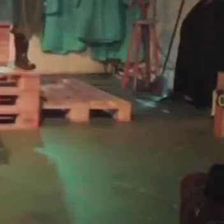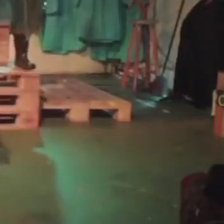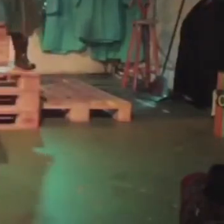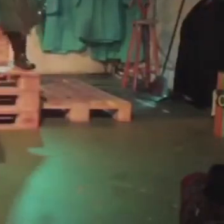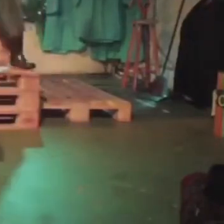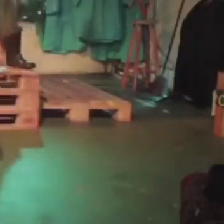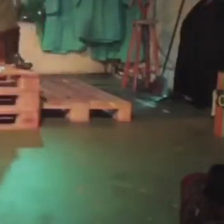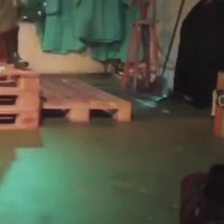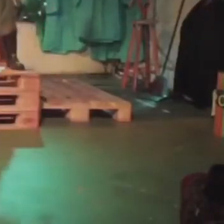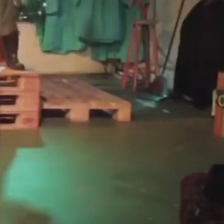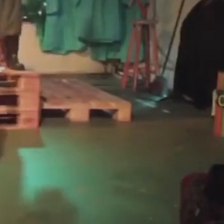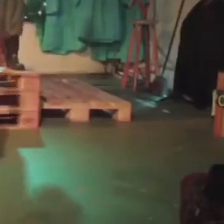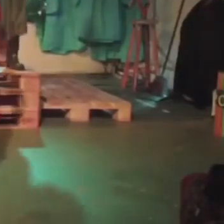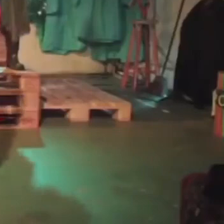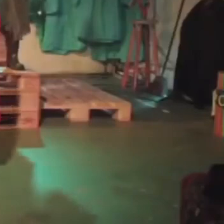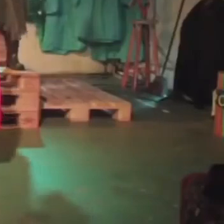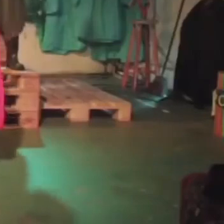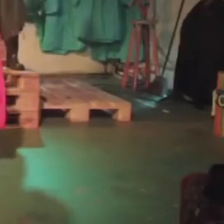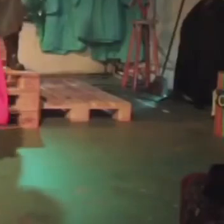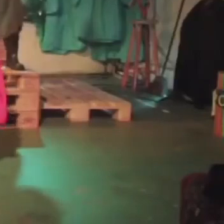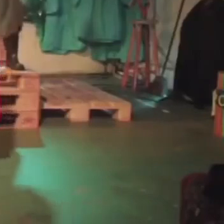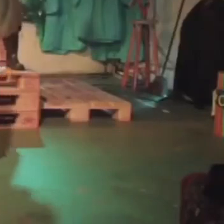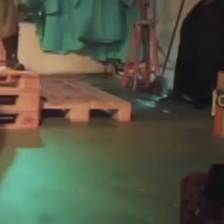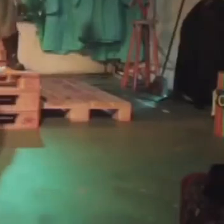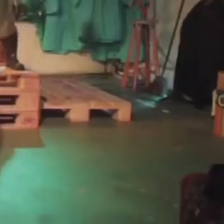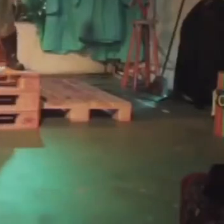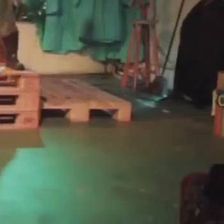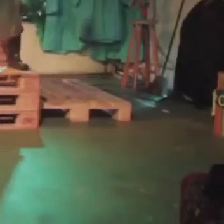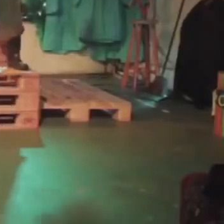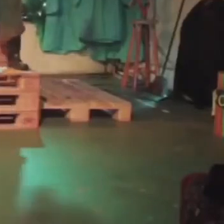Para esses coxas do que é feito um pirata.